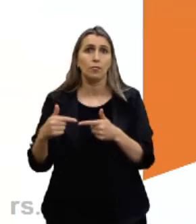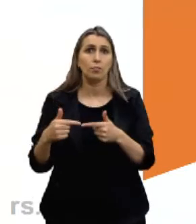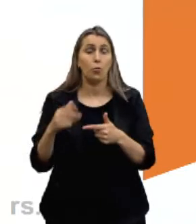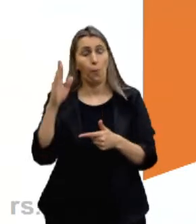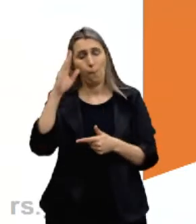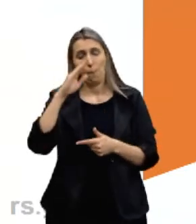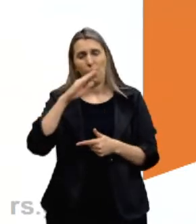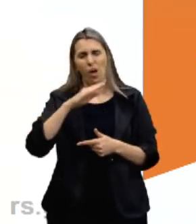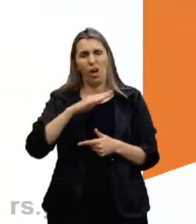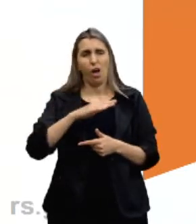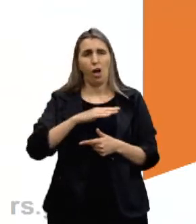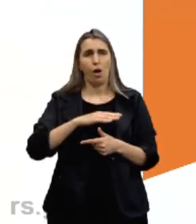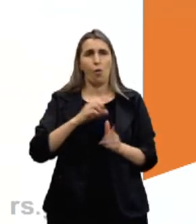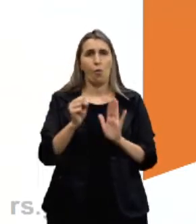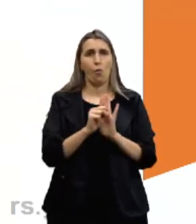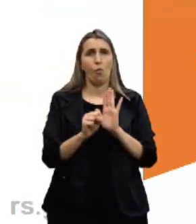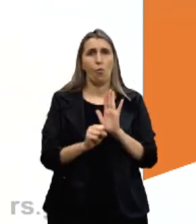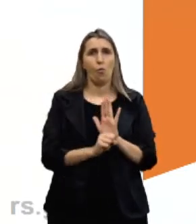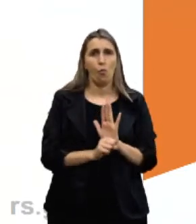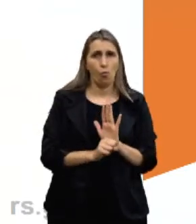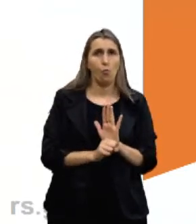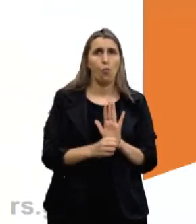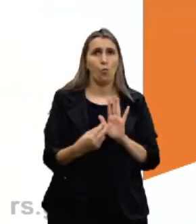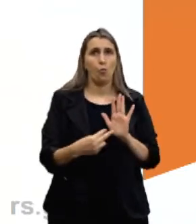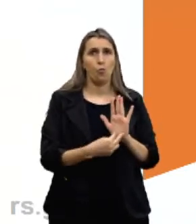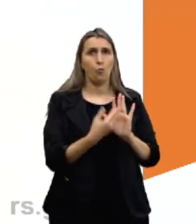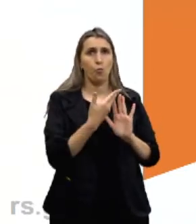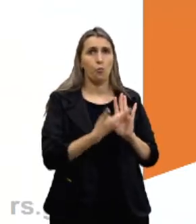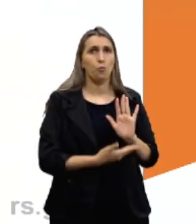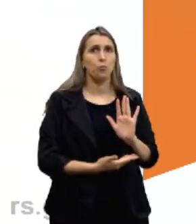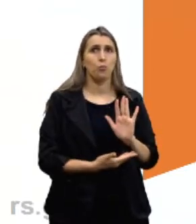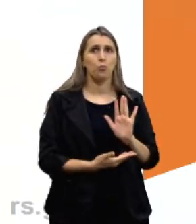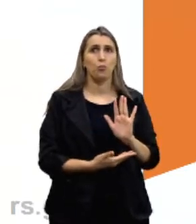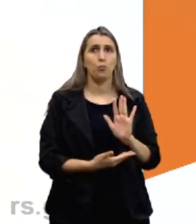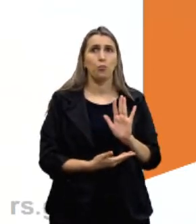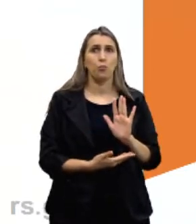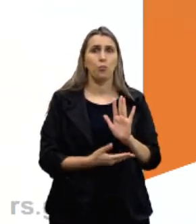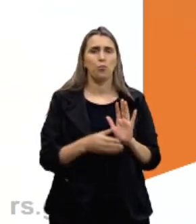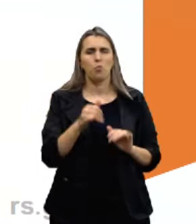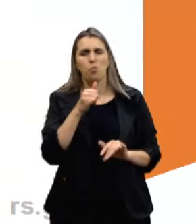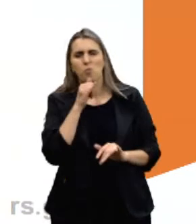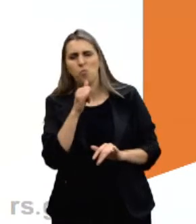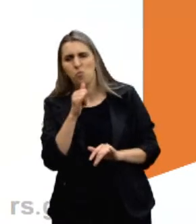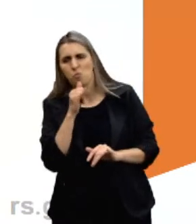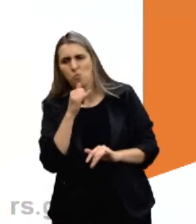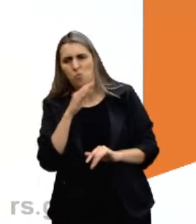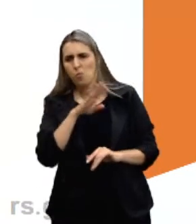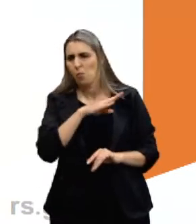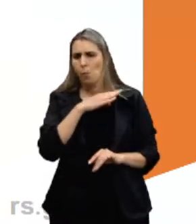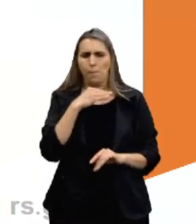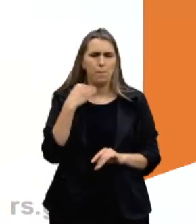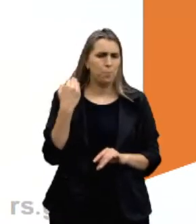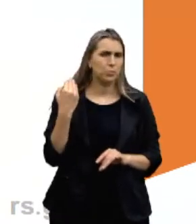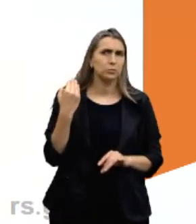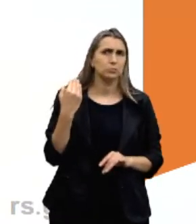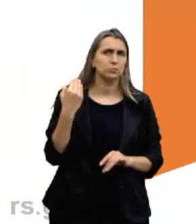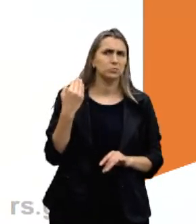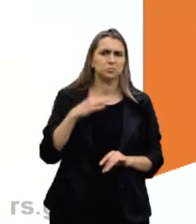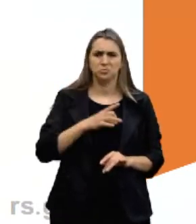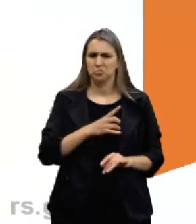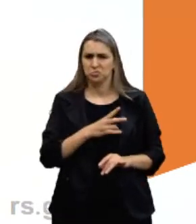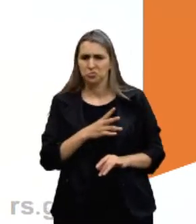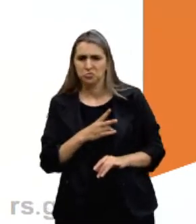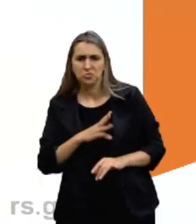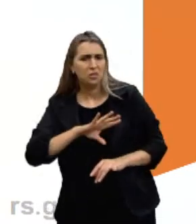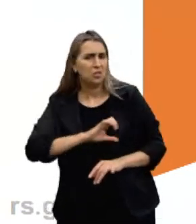do século né que é pode destacar aí o tédio a morte o